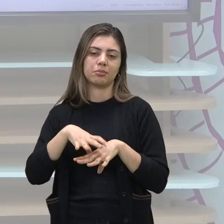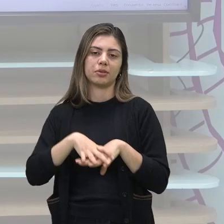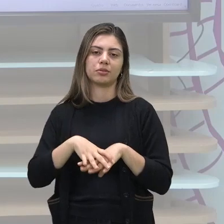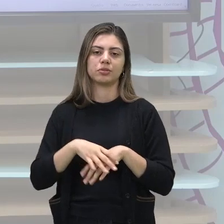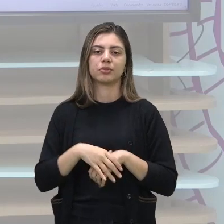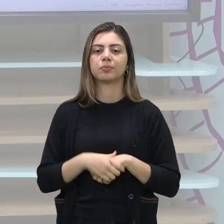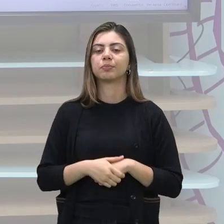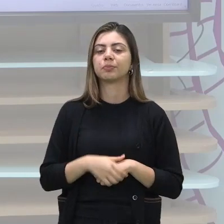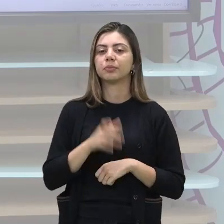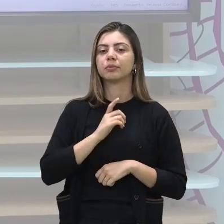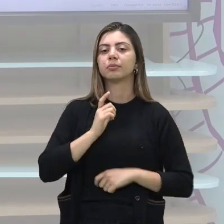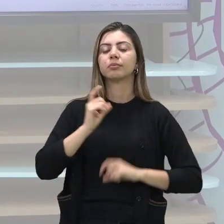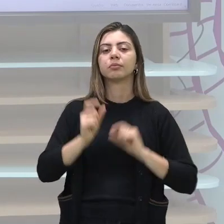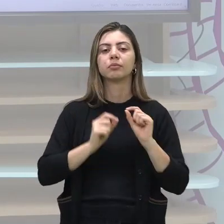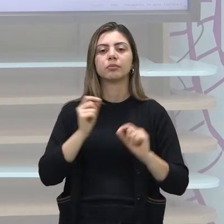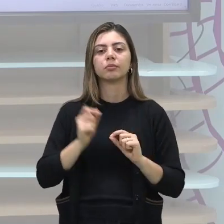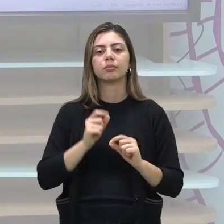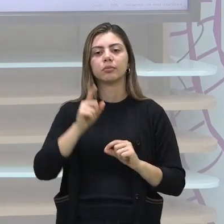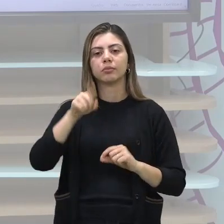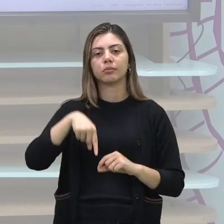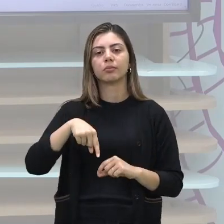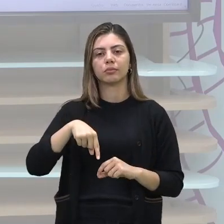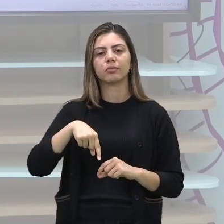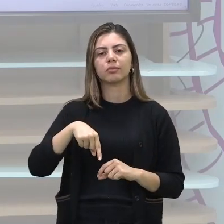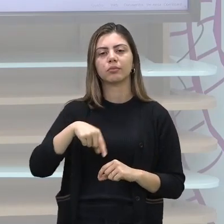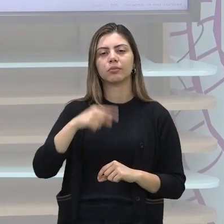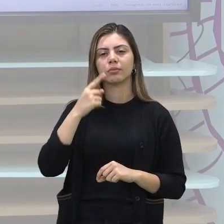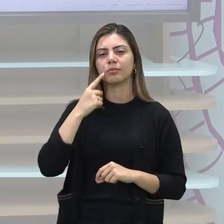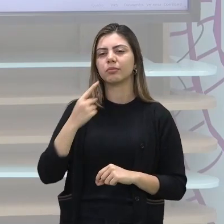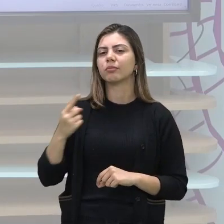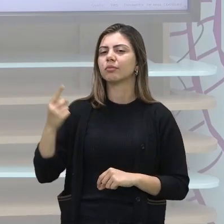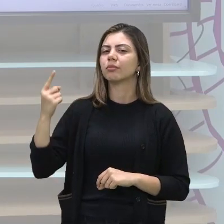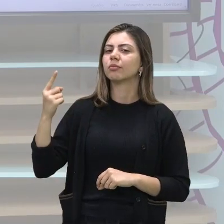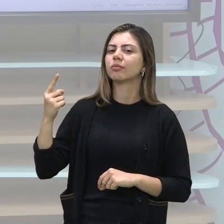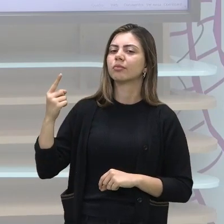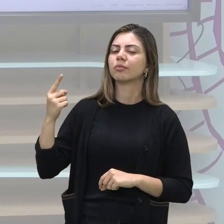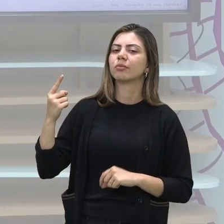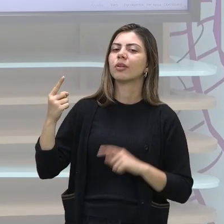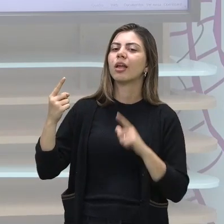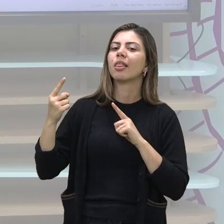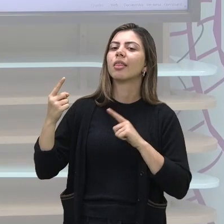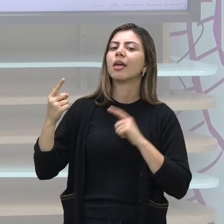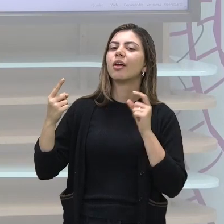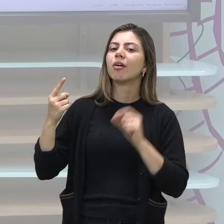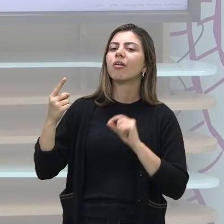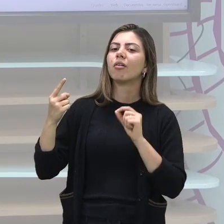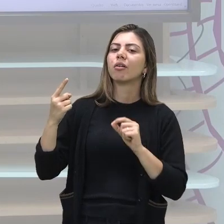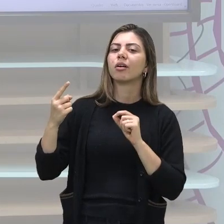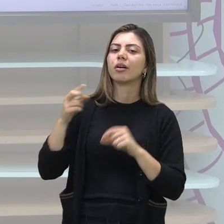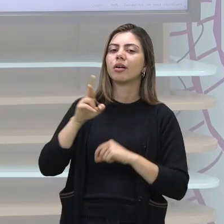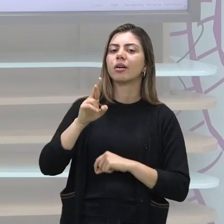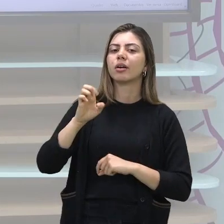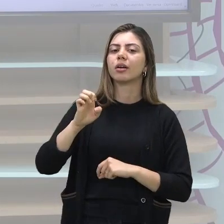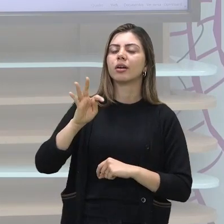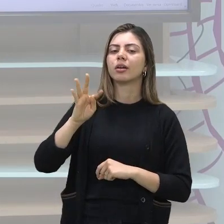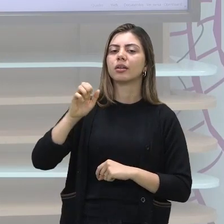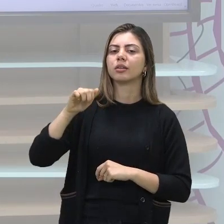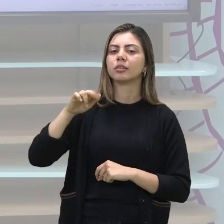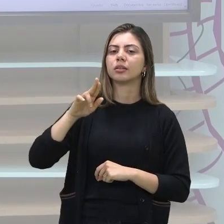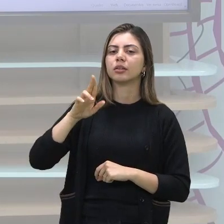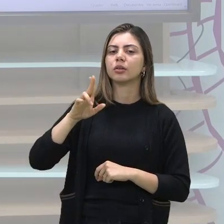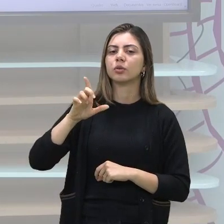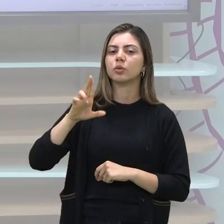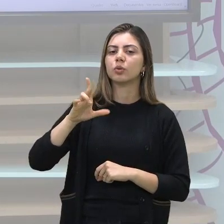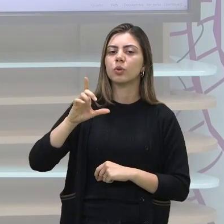aqui, ó, um retângulo, né, onde nós temos aqui, ó, 8 e o outro lado